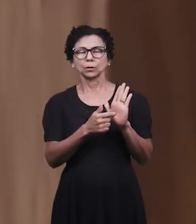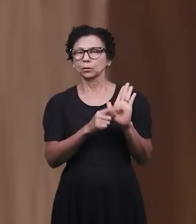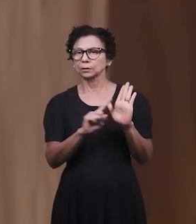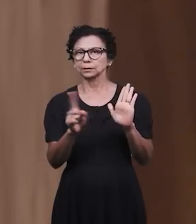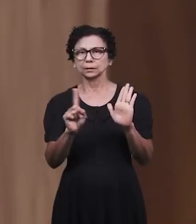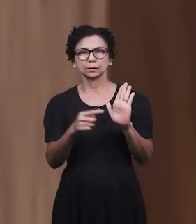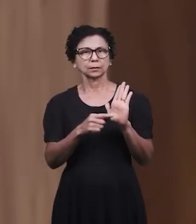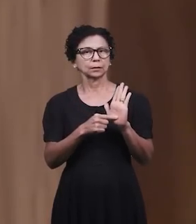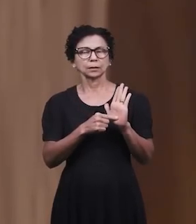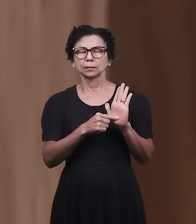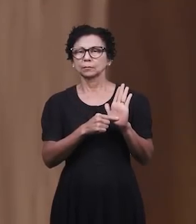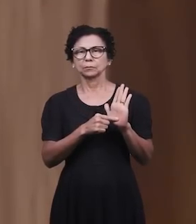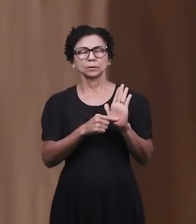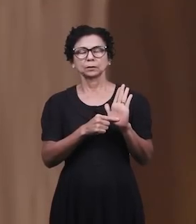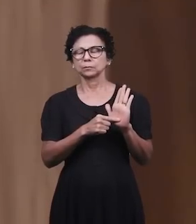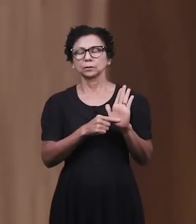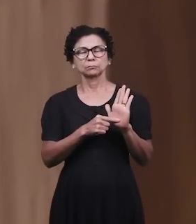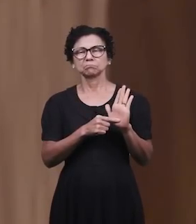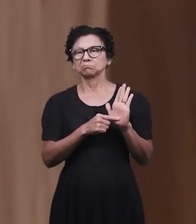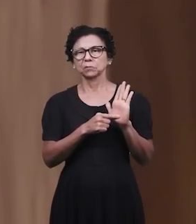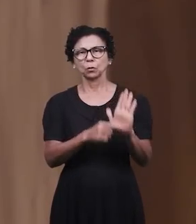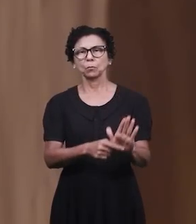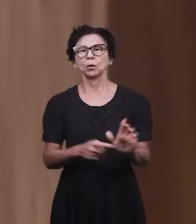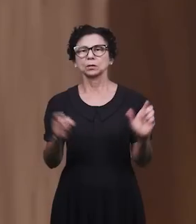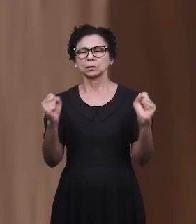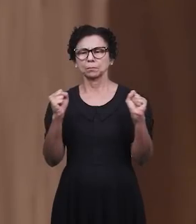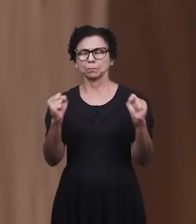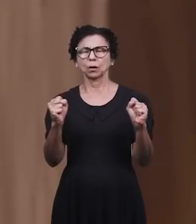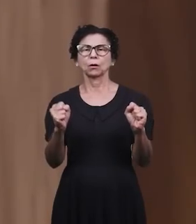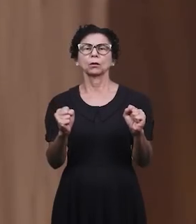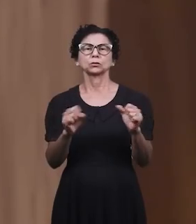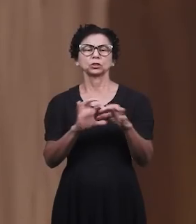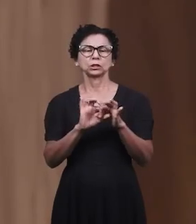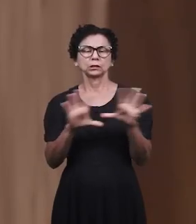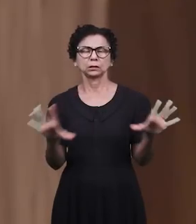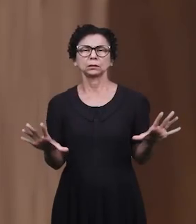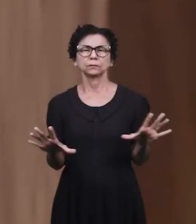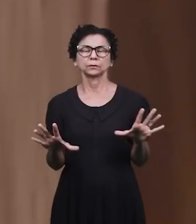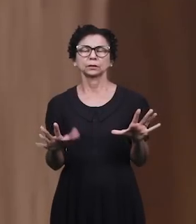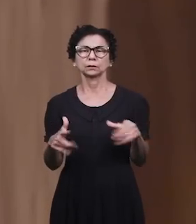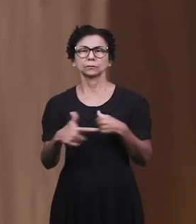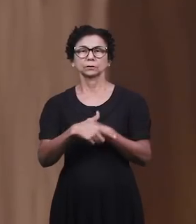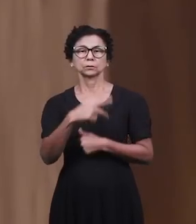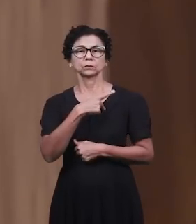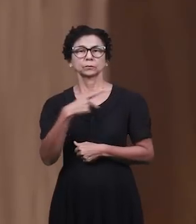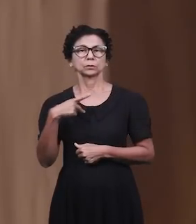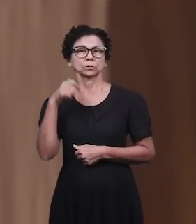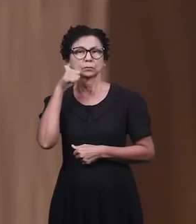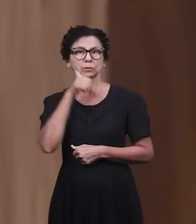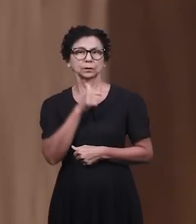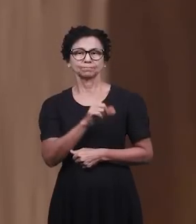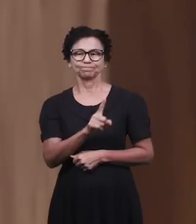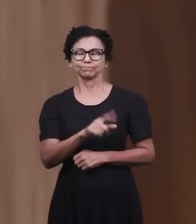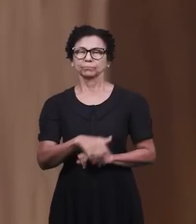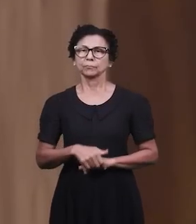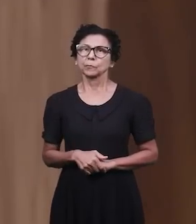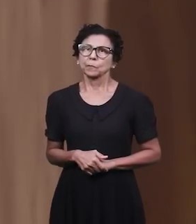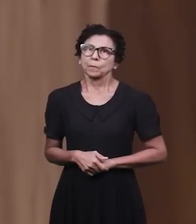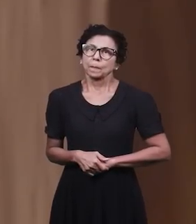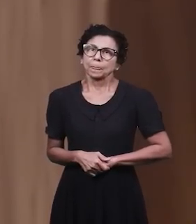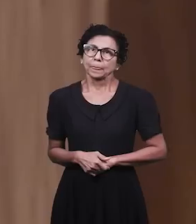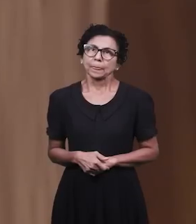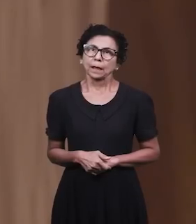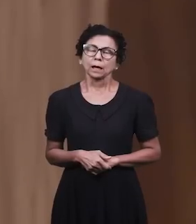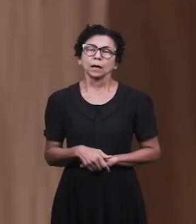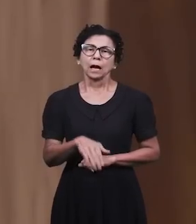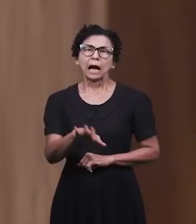autorização bíblica para que possa entender esse tipo de ministério nas mãos das mulheres. Agora, se está desqualificando as